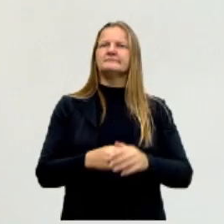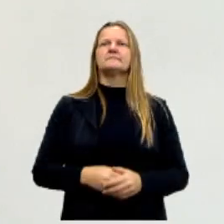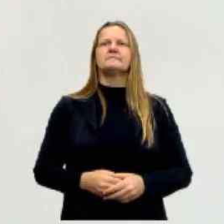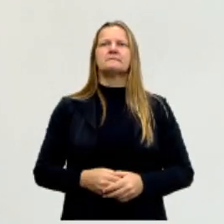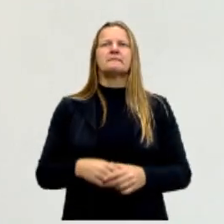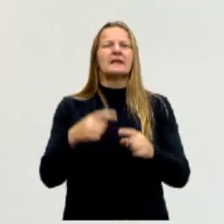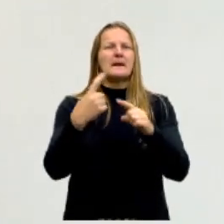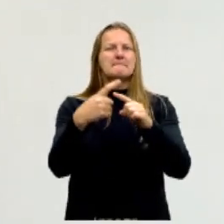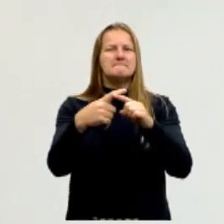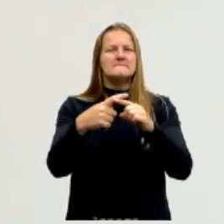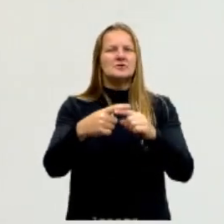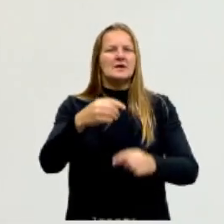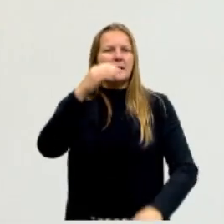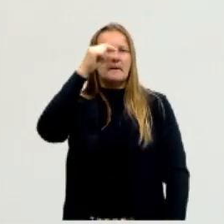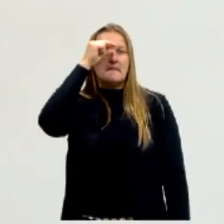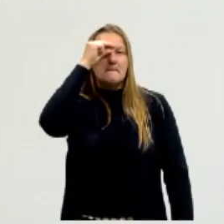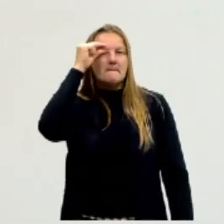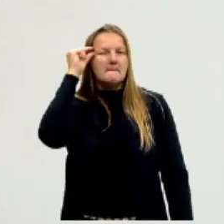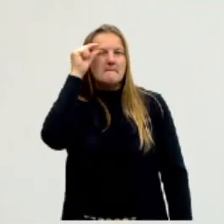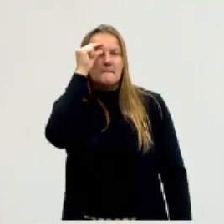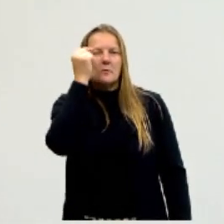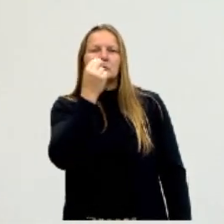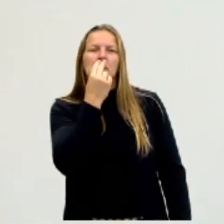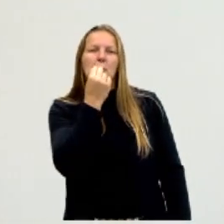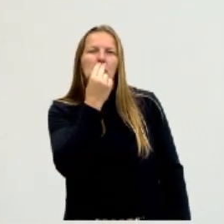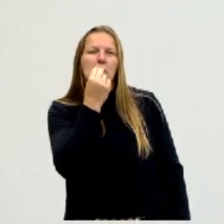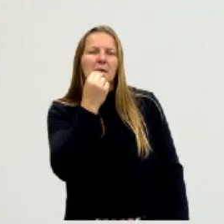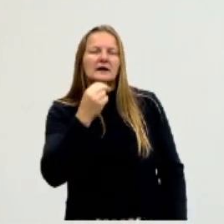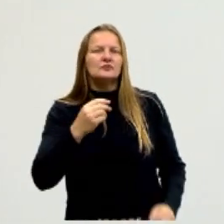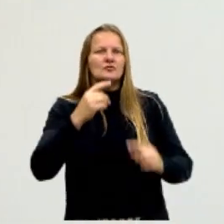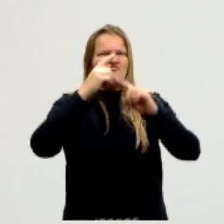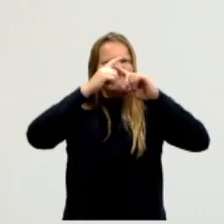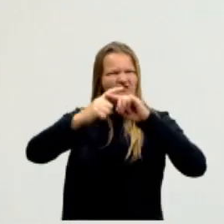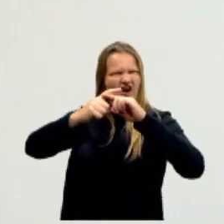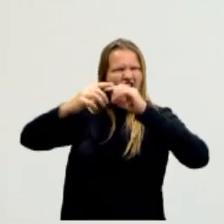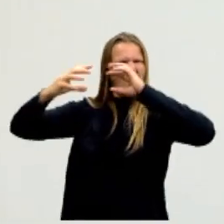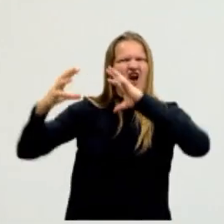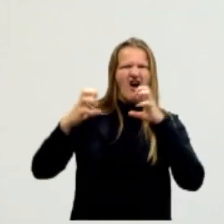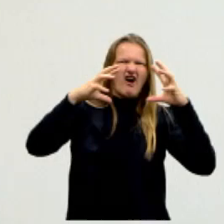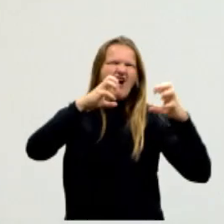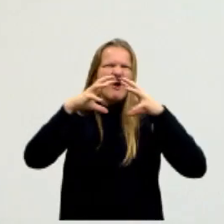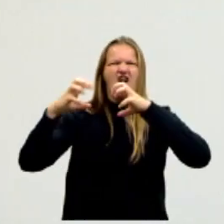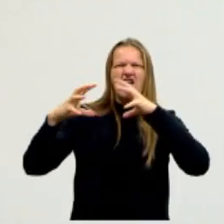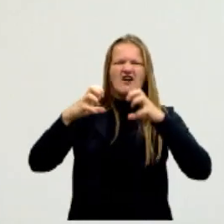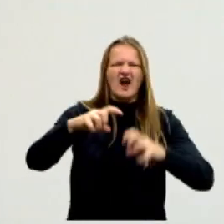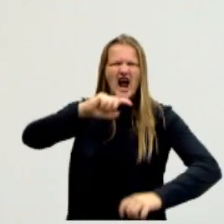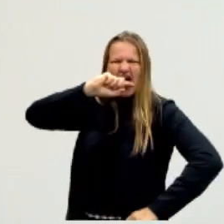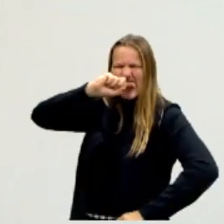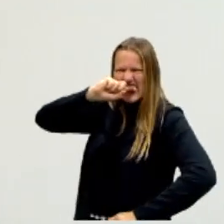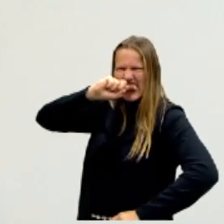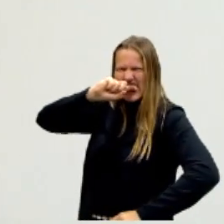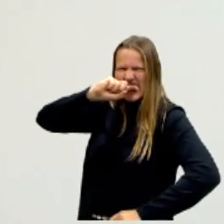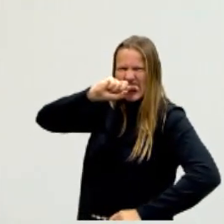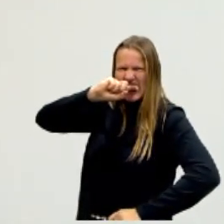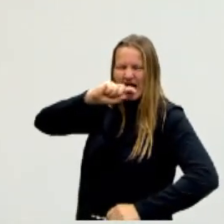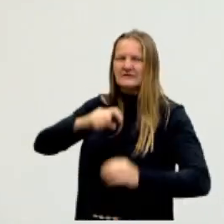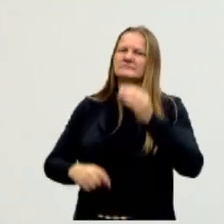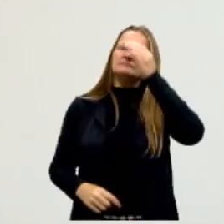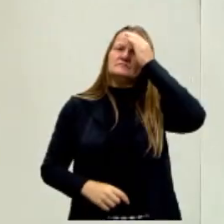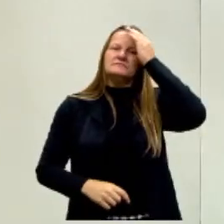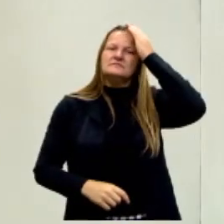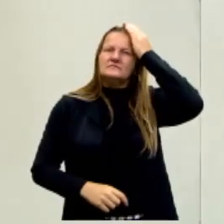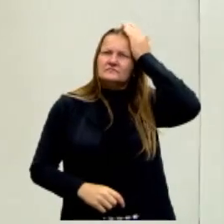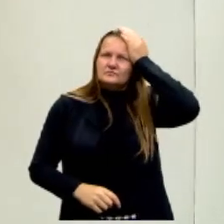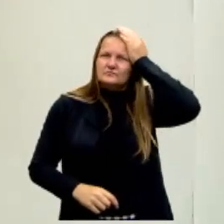treta a confusão abriga a inveja e